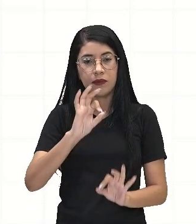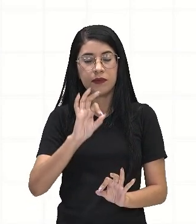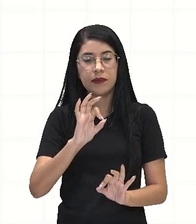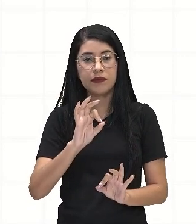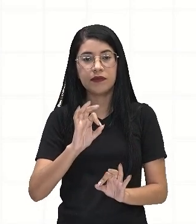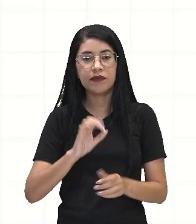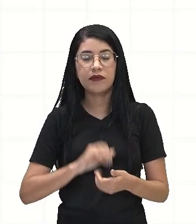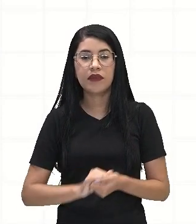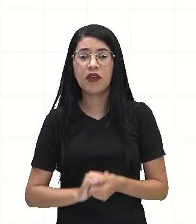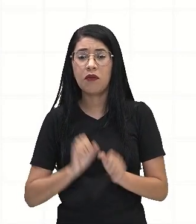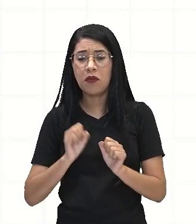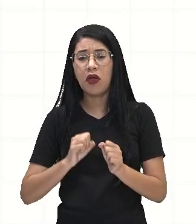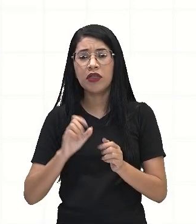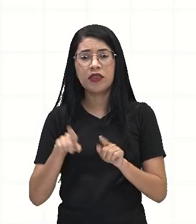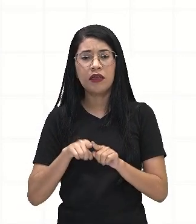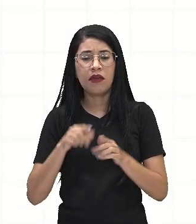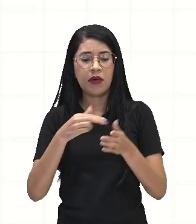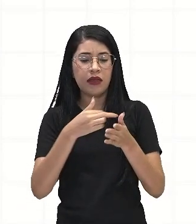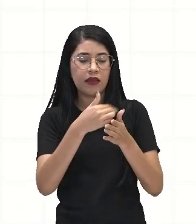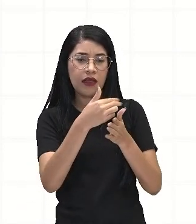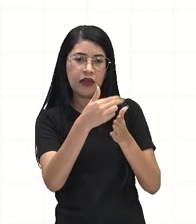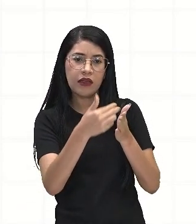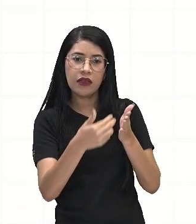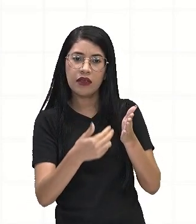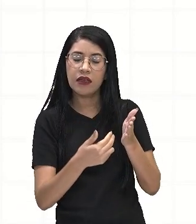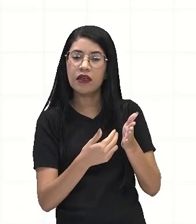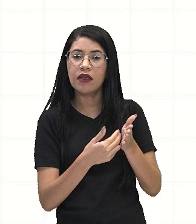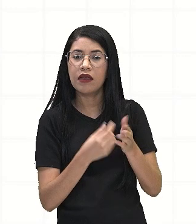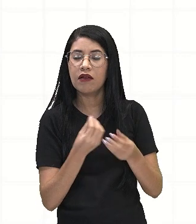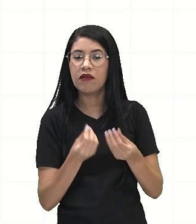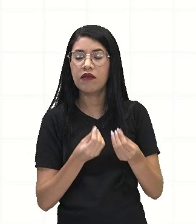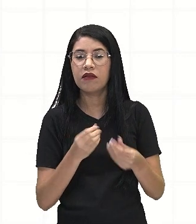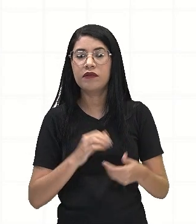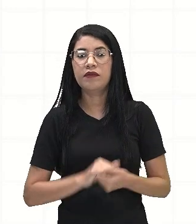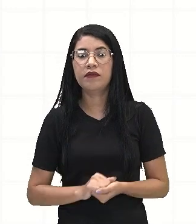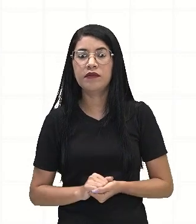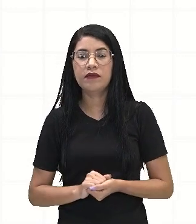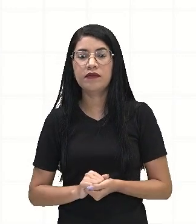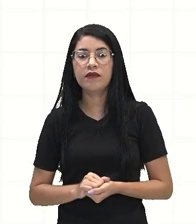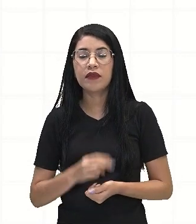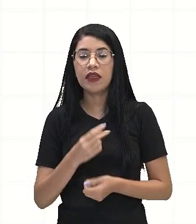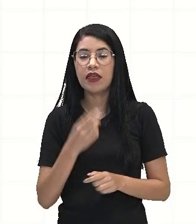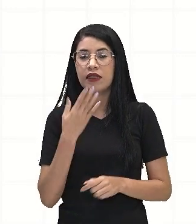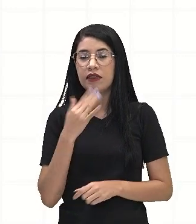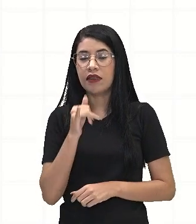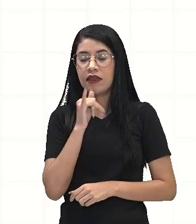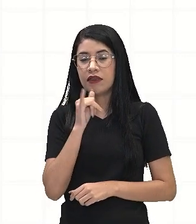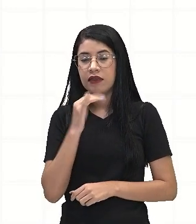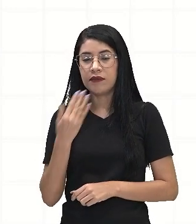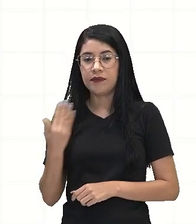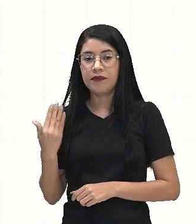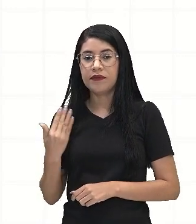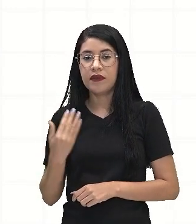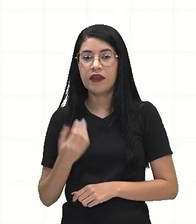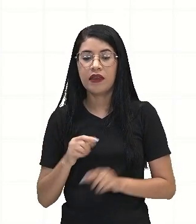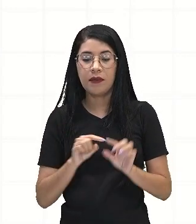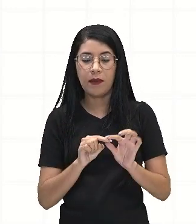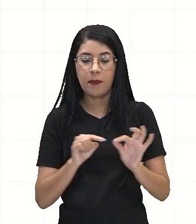aqui 2 metros, o comprimento é 3 e a